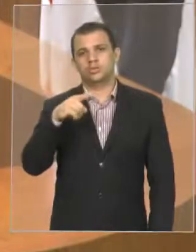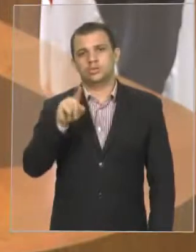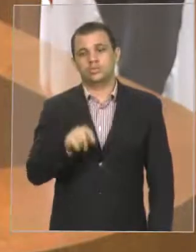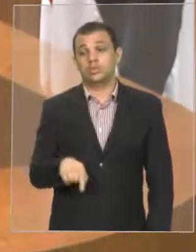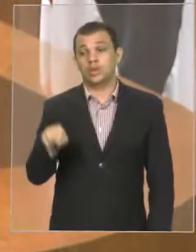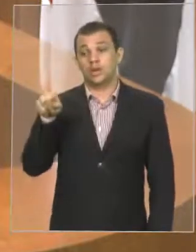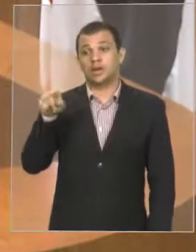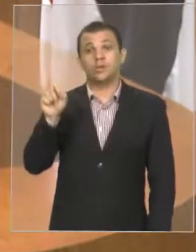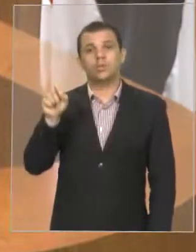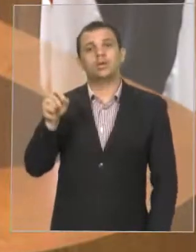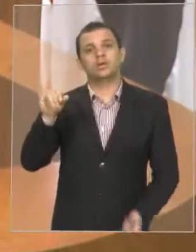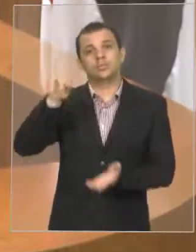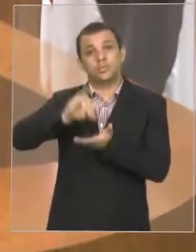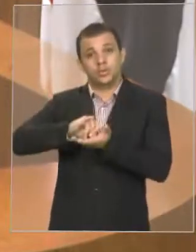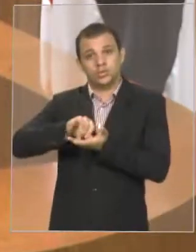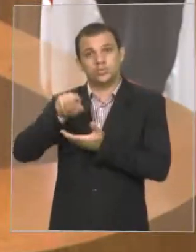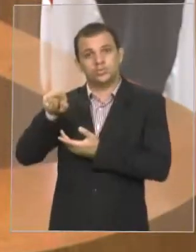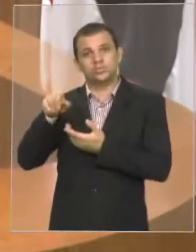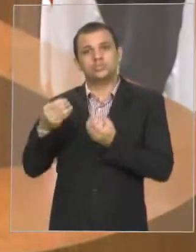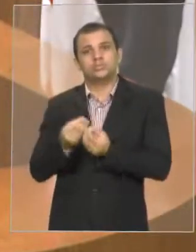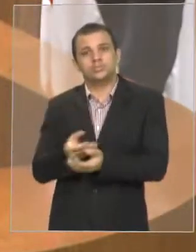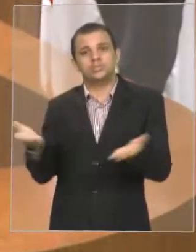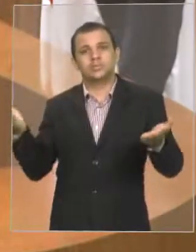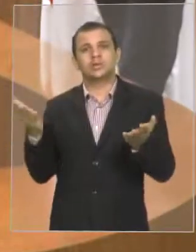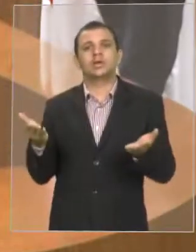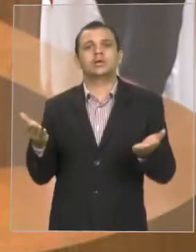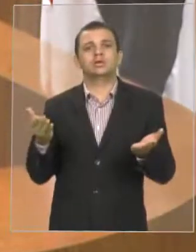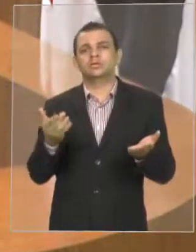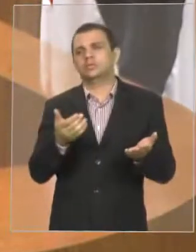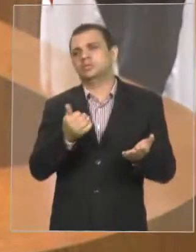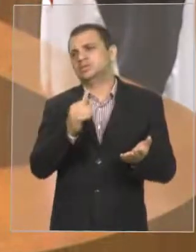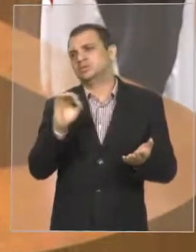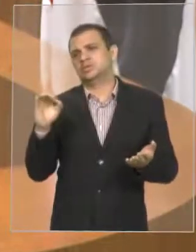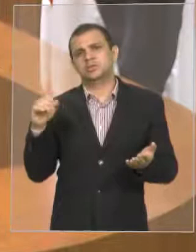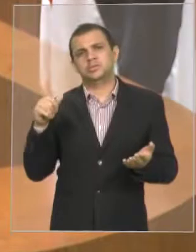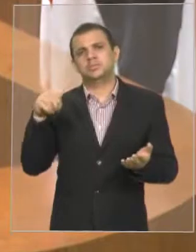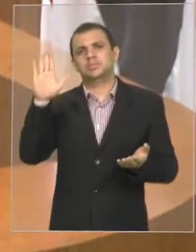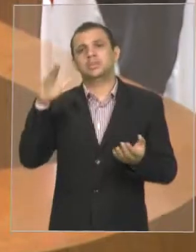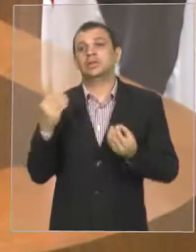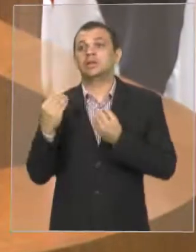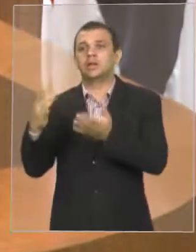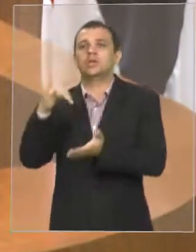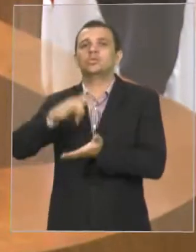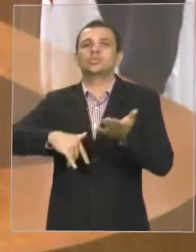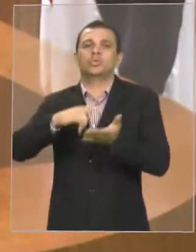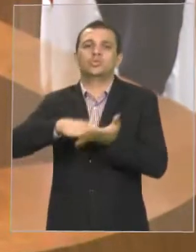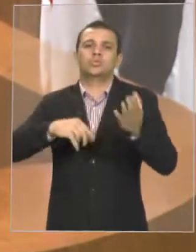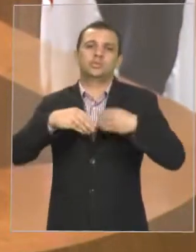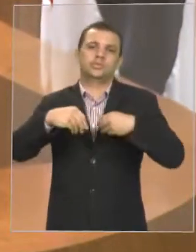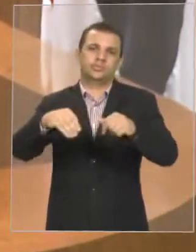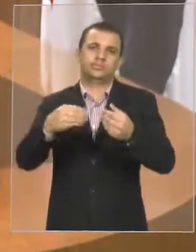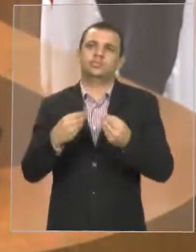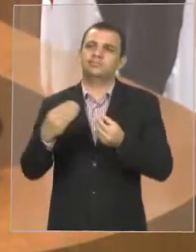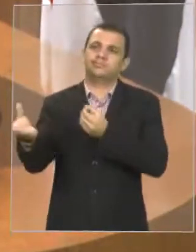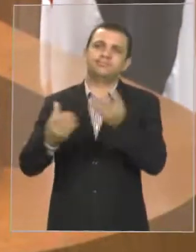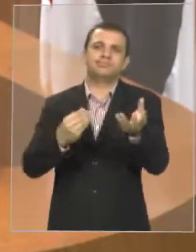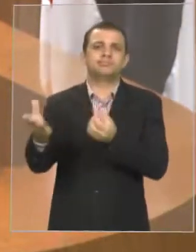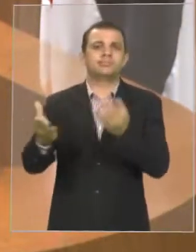entrega de centenas de milhares de títulos. Nós entregamos mais de 1.000 títulos de